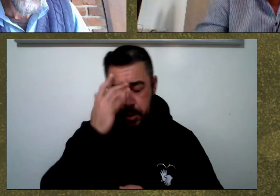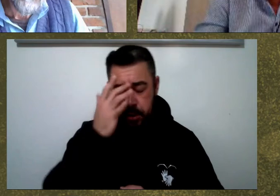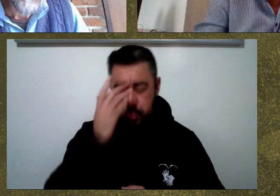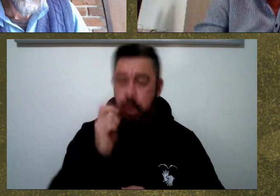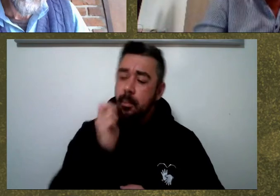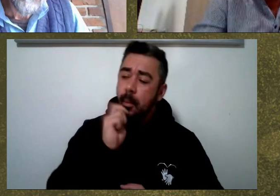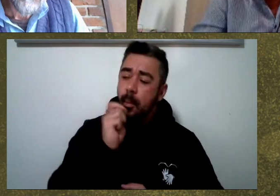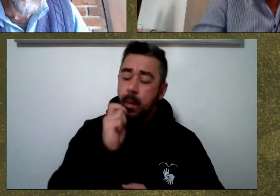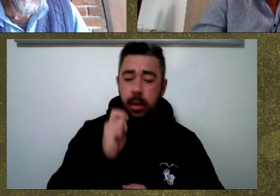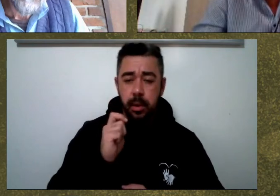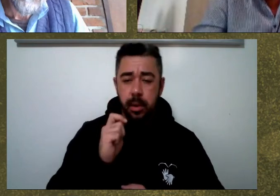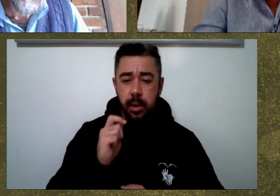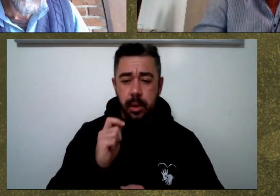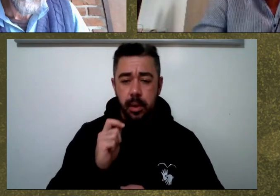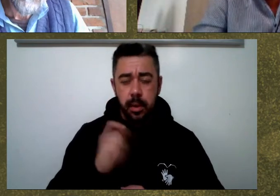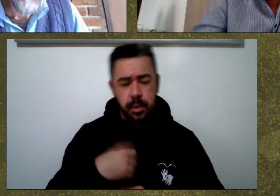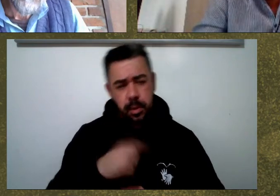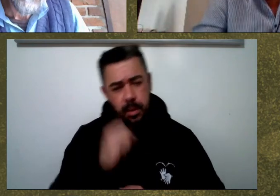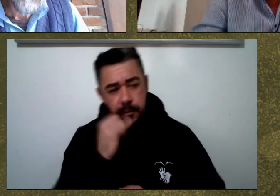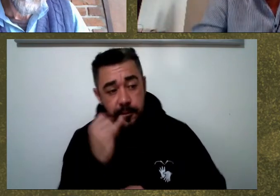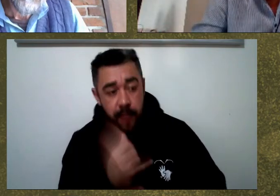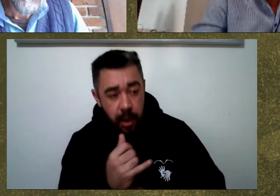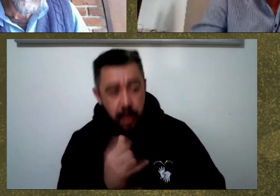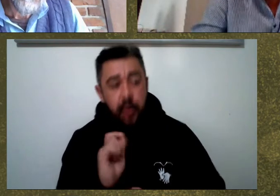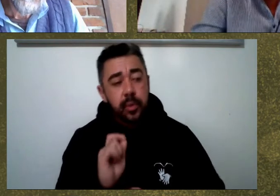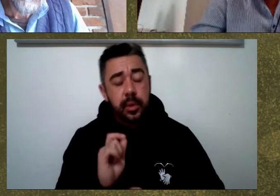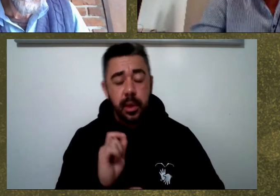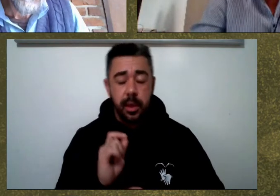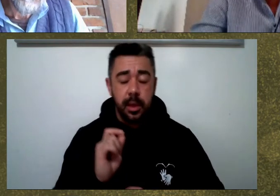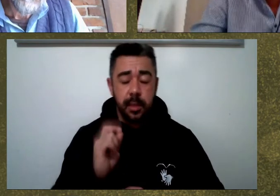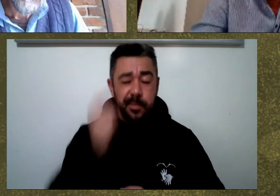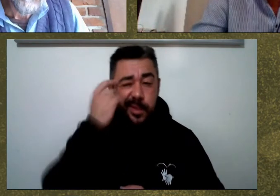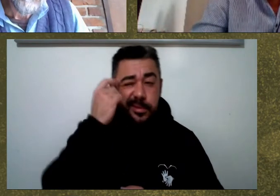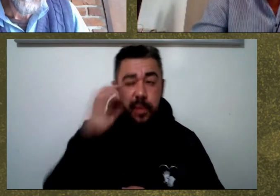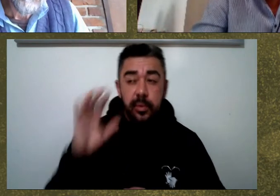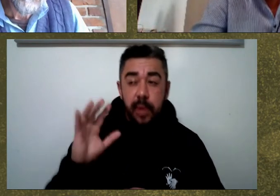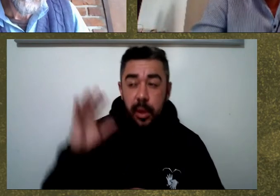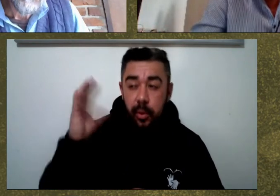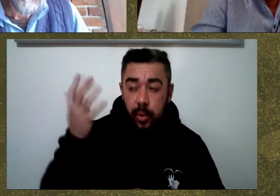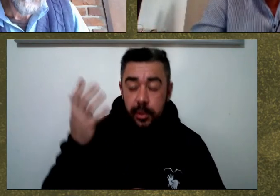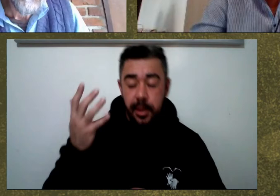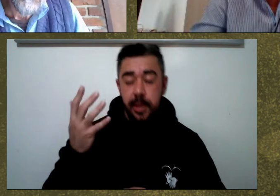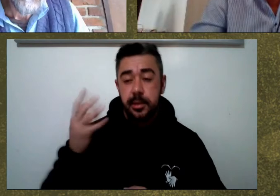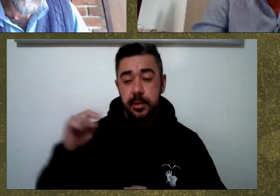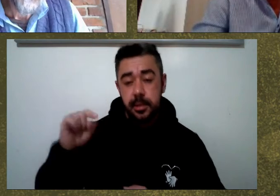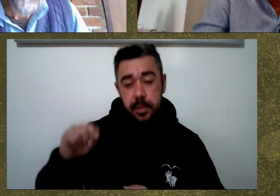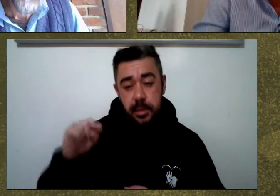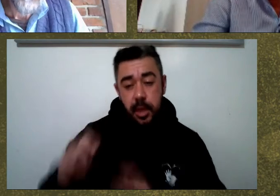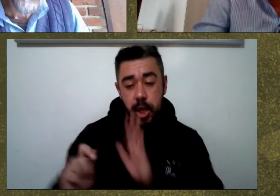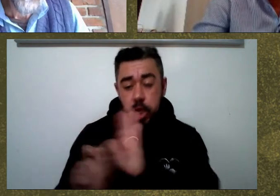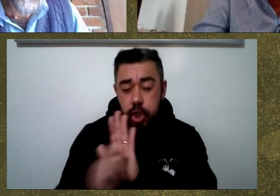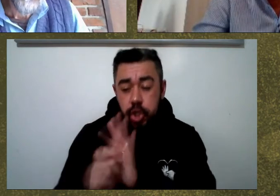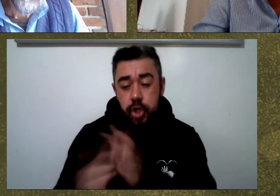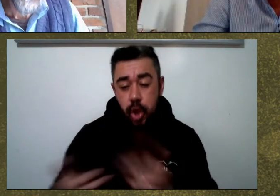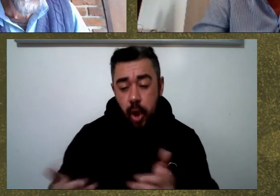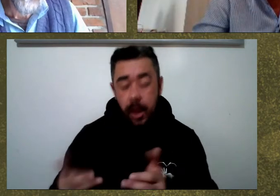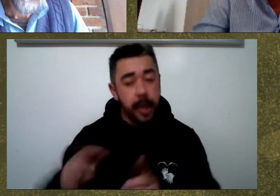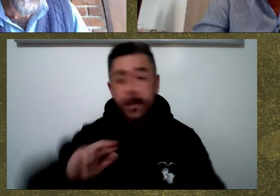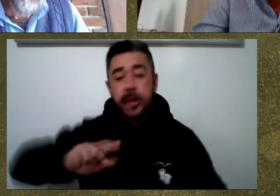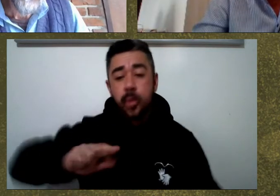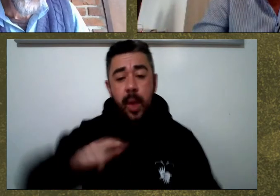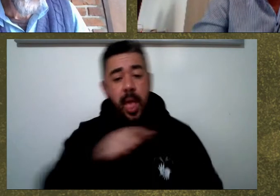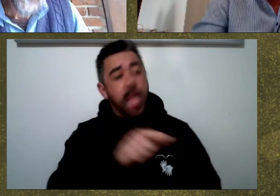contrariar os efeitos nocivos das drogas, mas não de perseguir as pessoas que sofrem desses efeitos